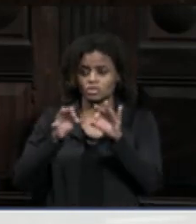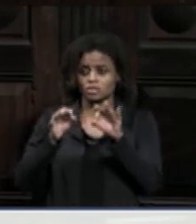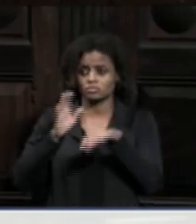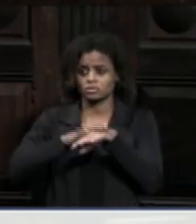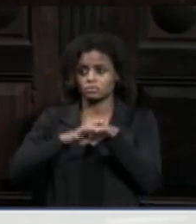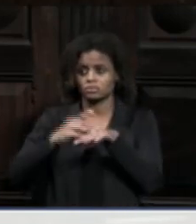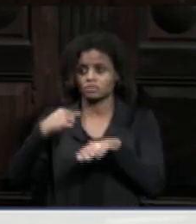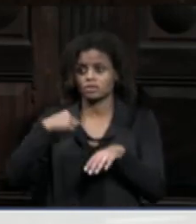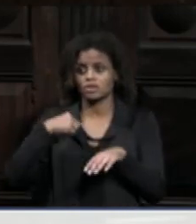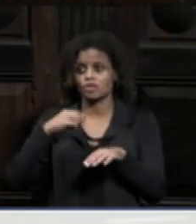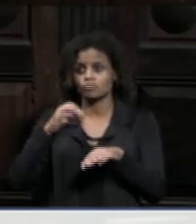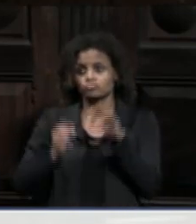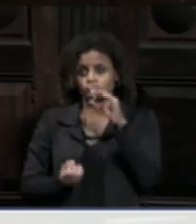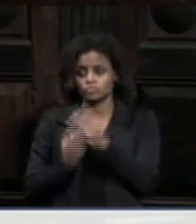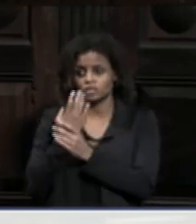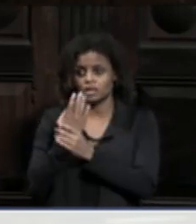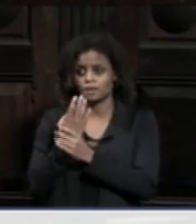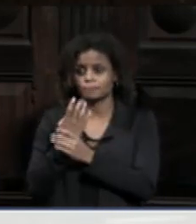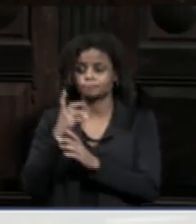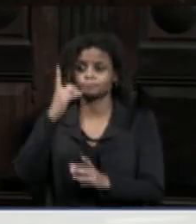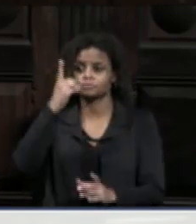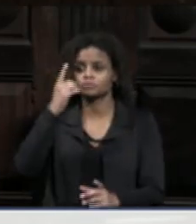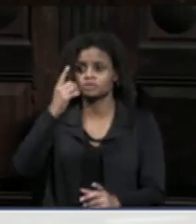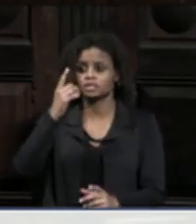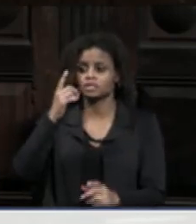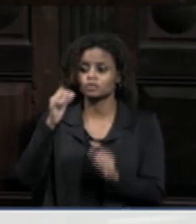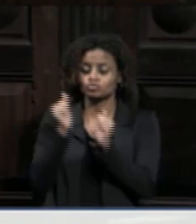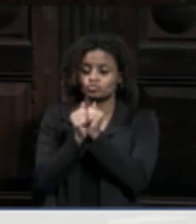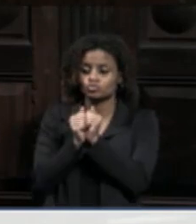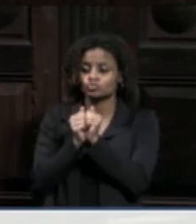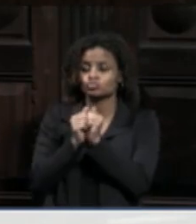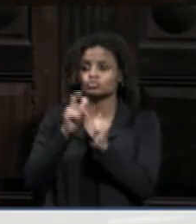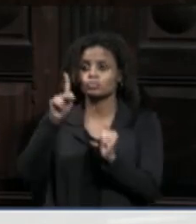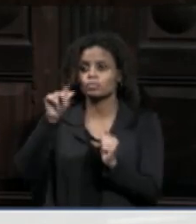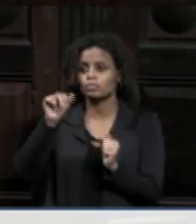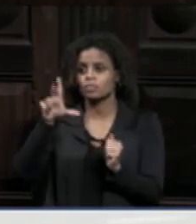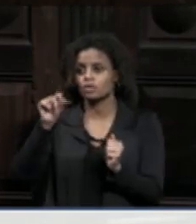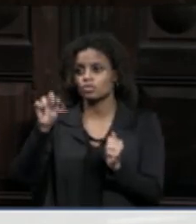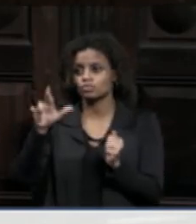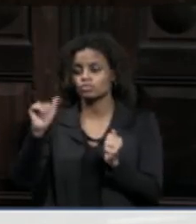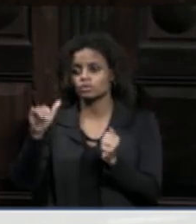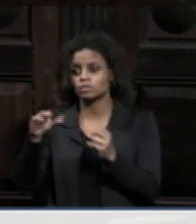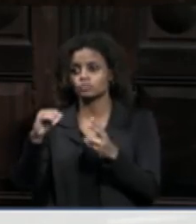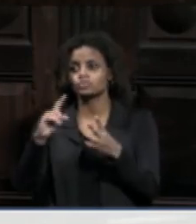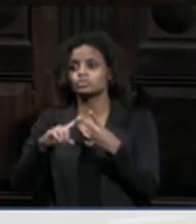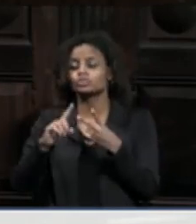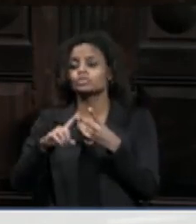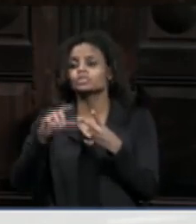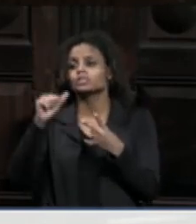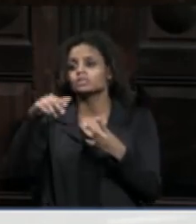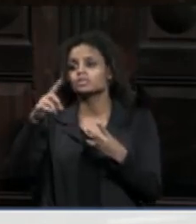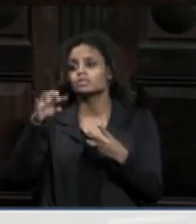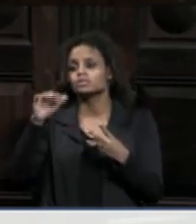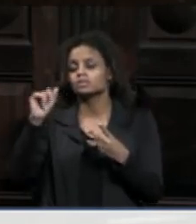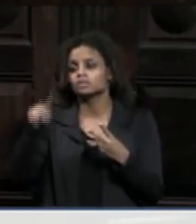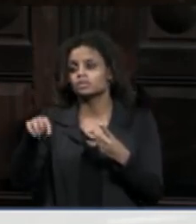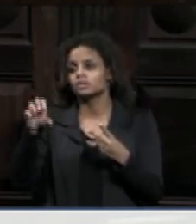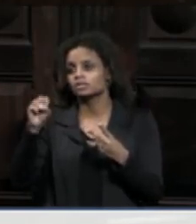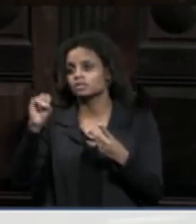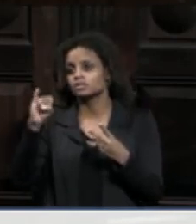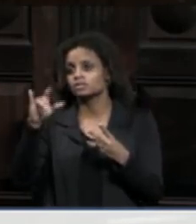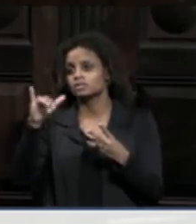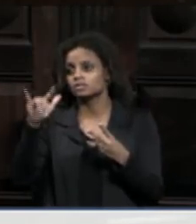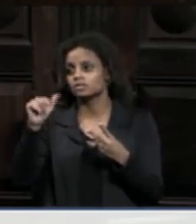deputado Paulo Ramos e o deputado André Siciliano, já aprovado por